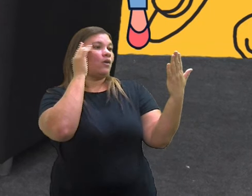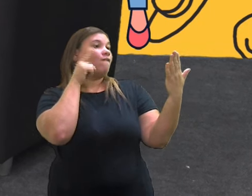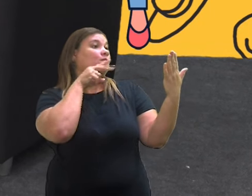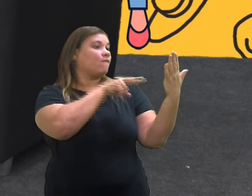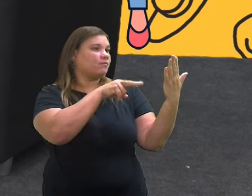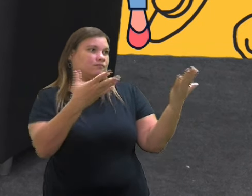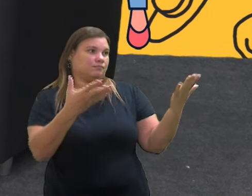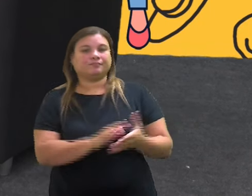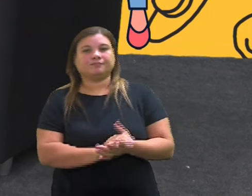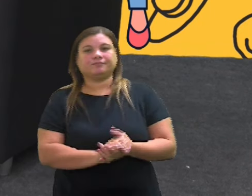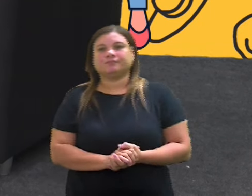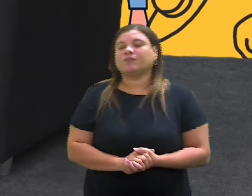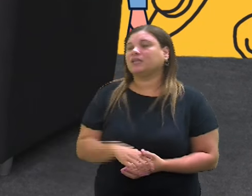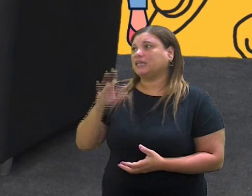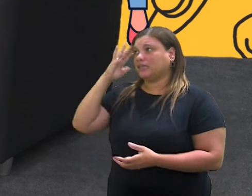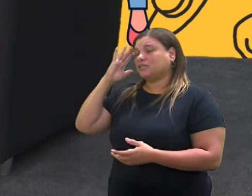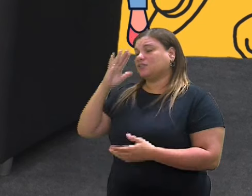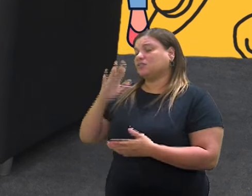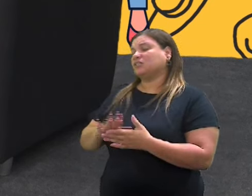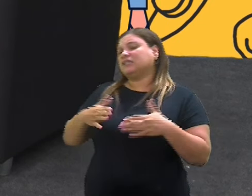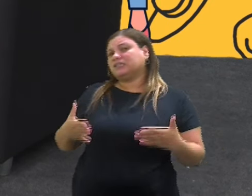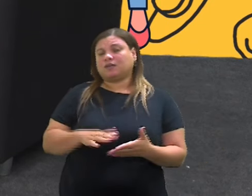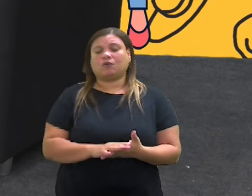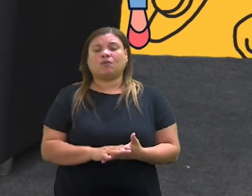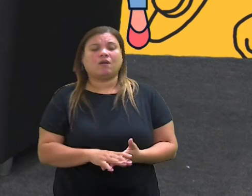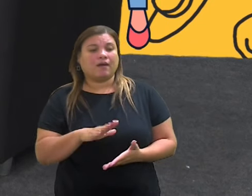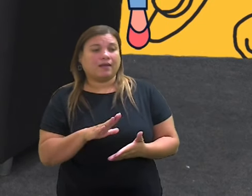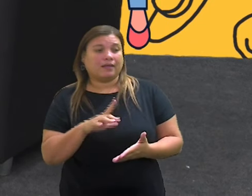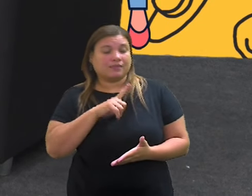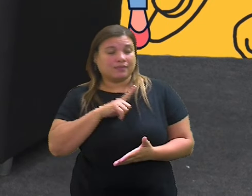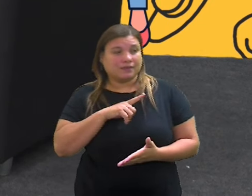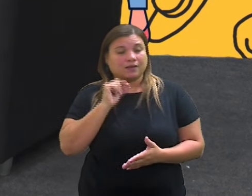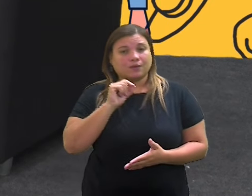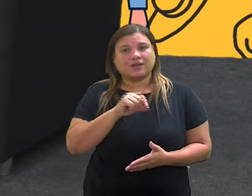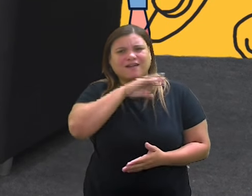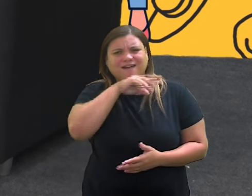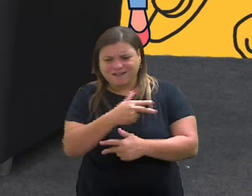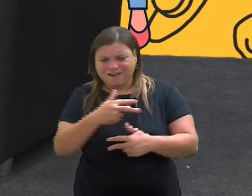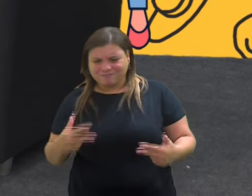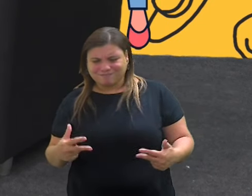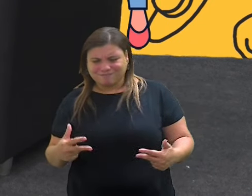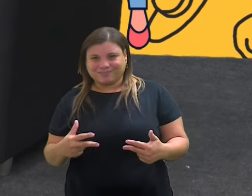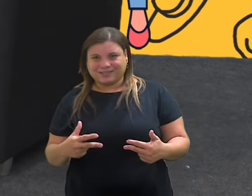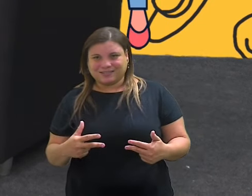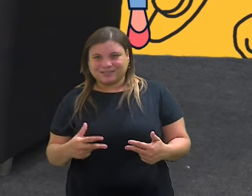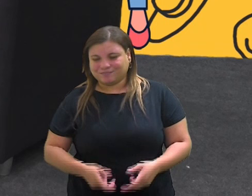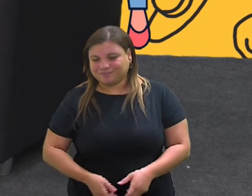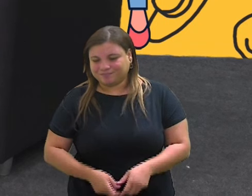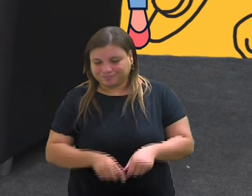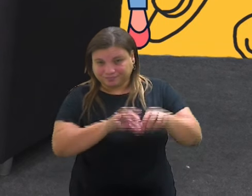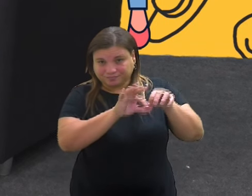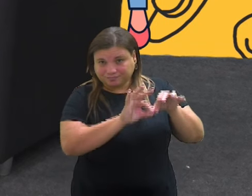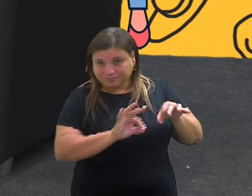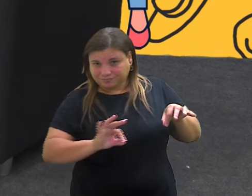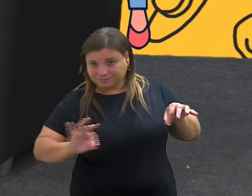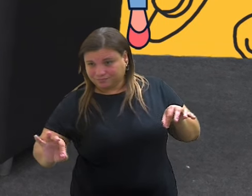Olha, normalmente são animais presos em correntes, animais abandonados na residência, até mesmo dentro